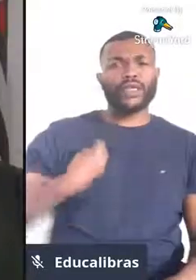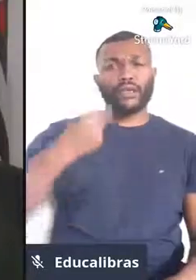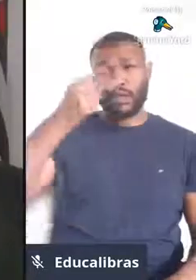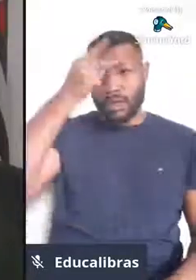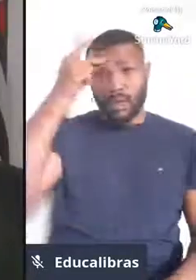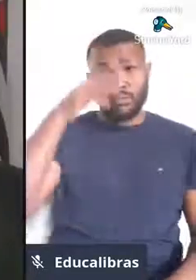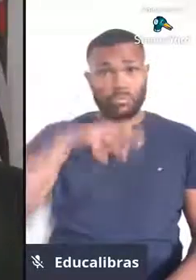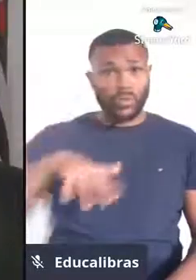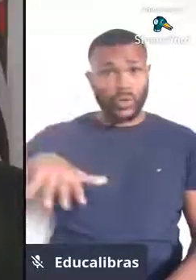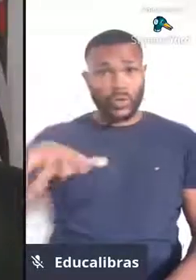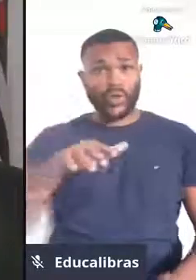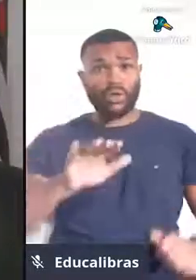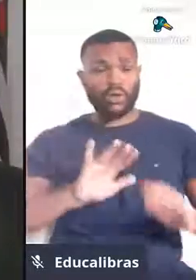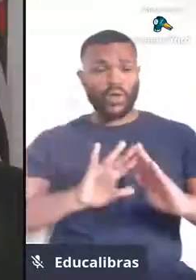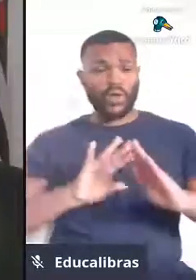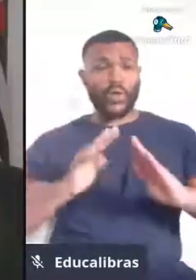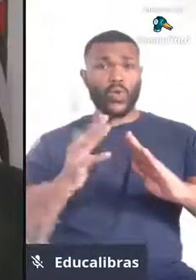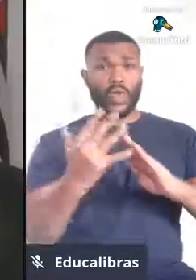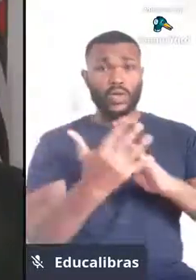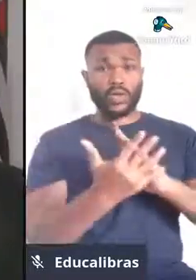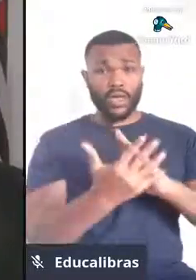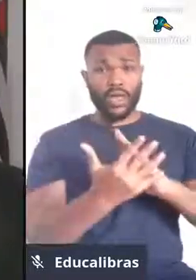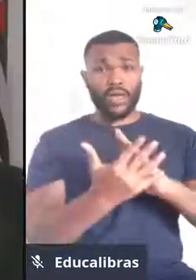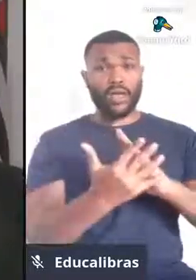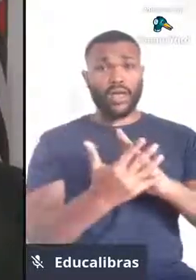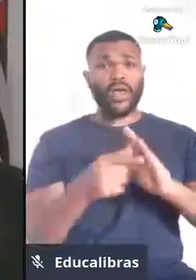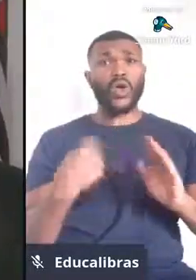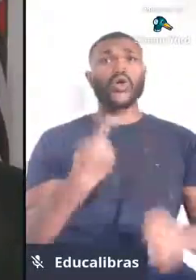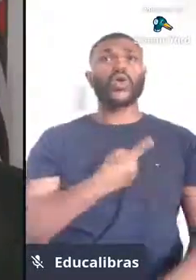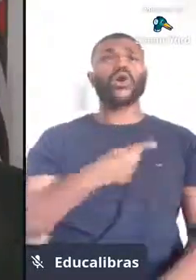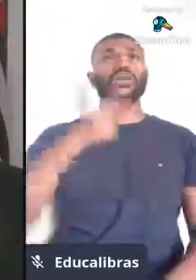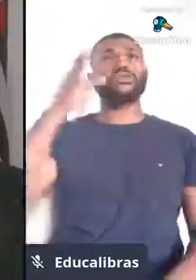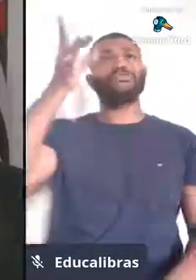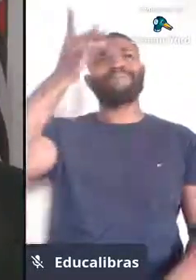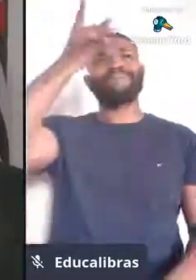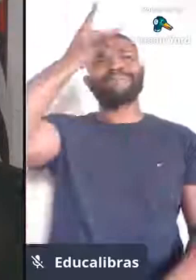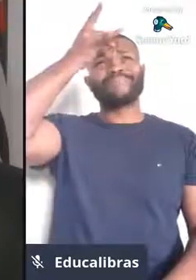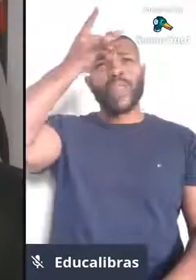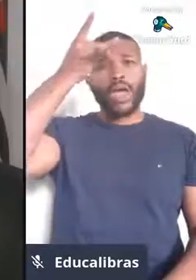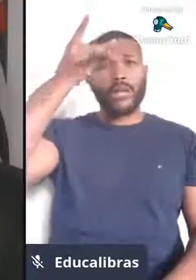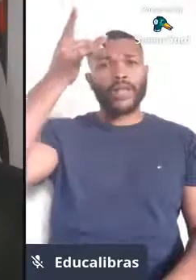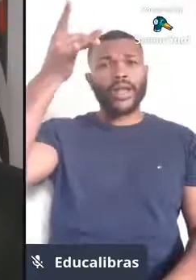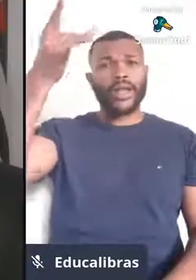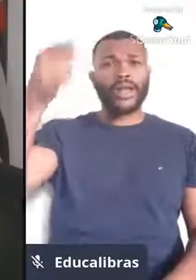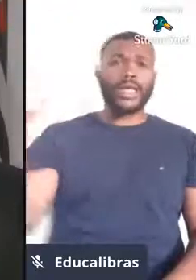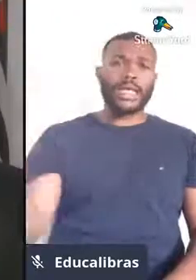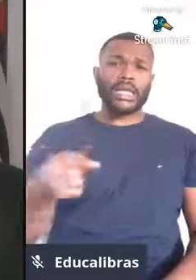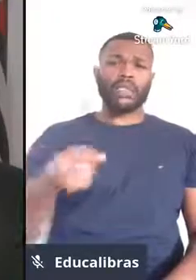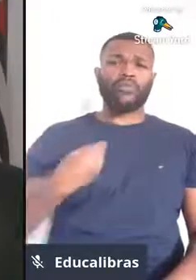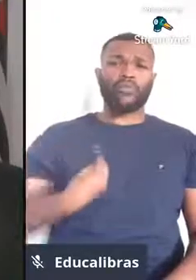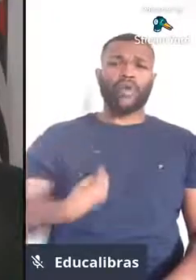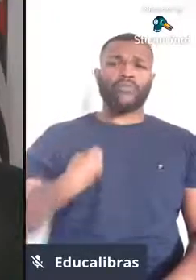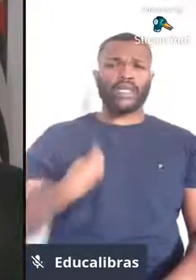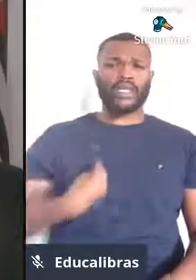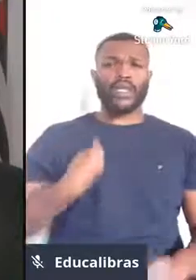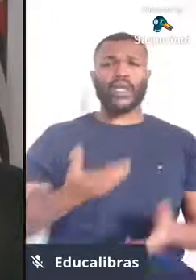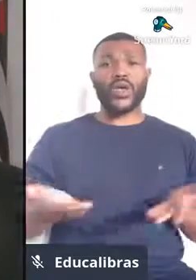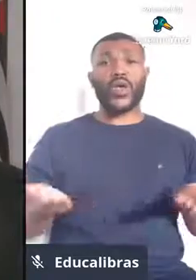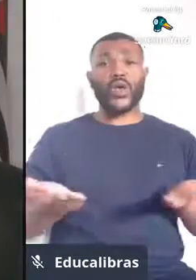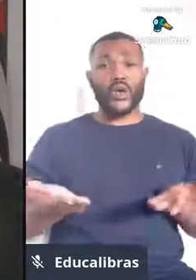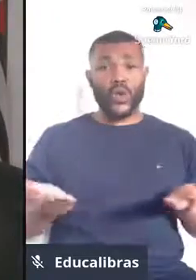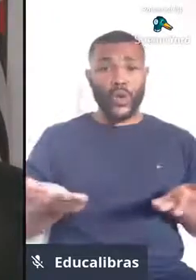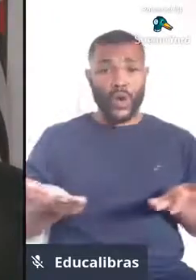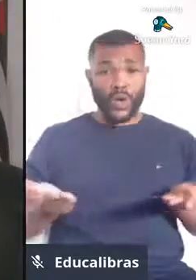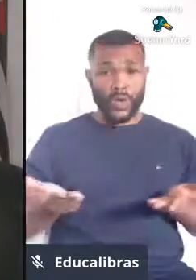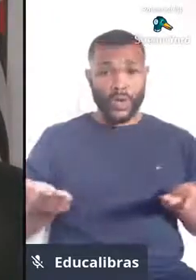algo que, bom, nós vamos lembrar negativamente para o resto da vida, esse período, porque ele é